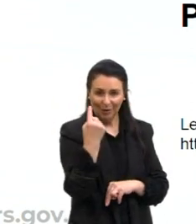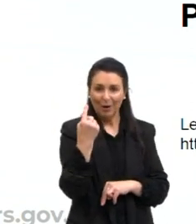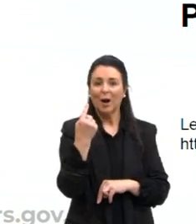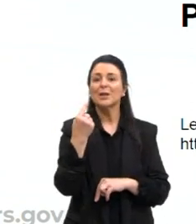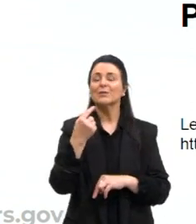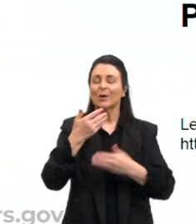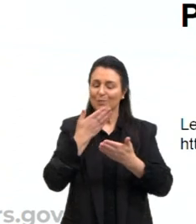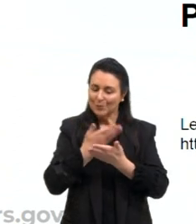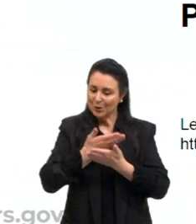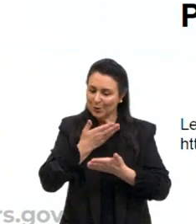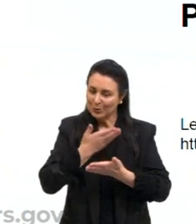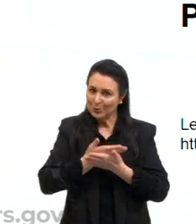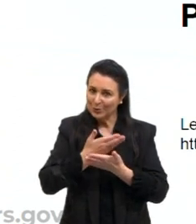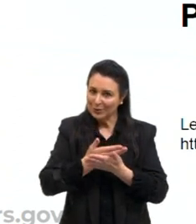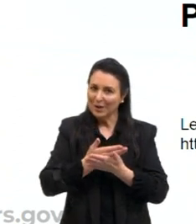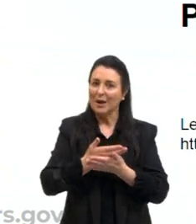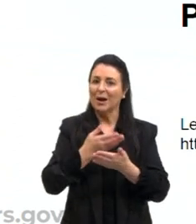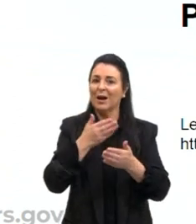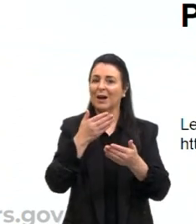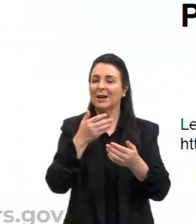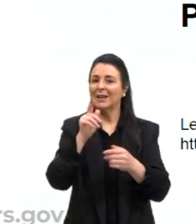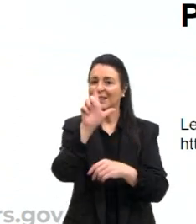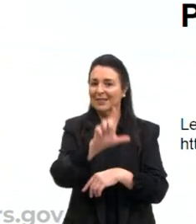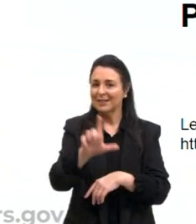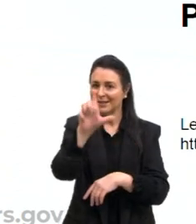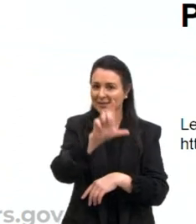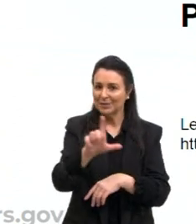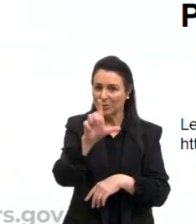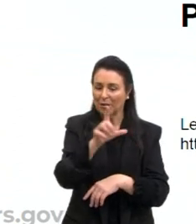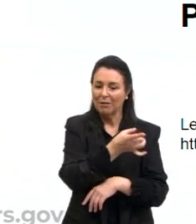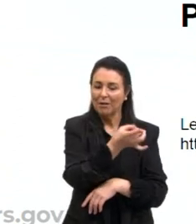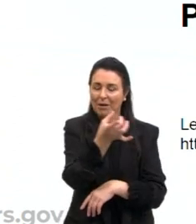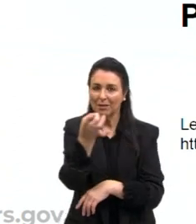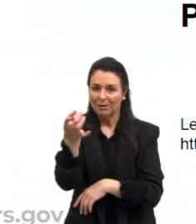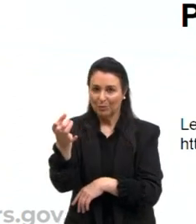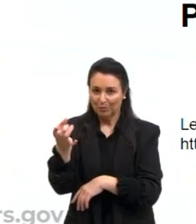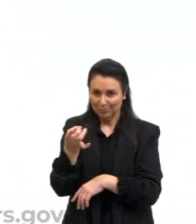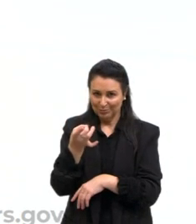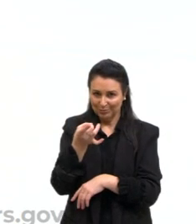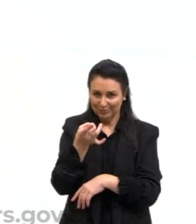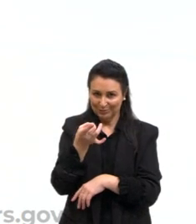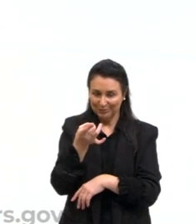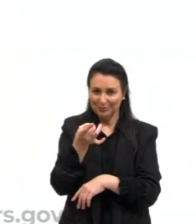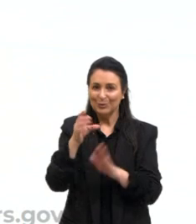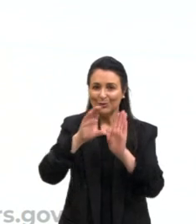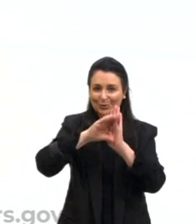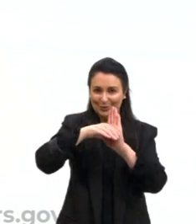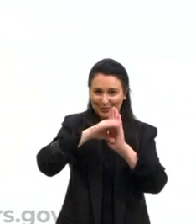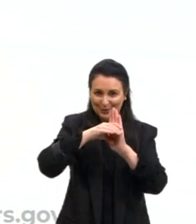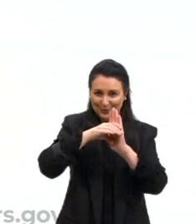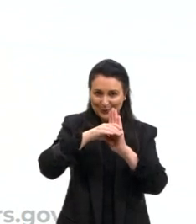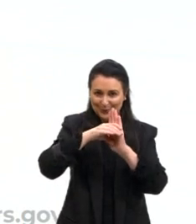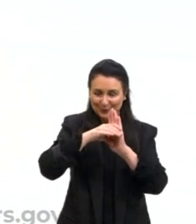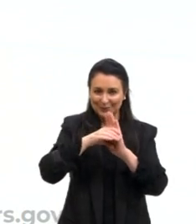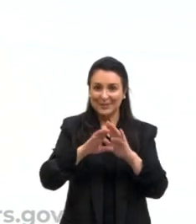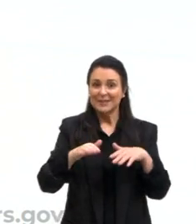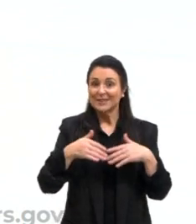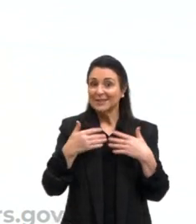trabalhar devagarinho durante as nossas aulas cada um desses conceitos tá gente